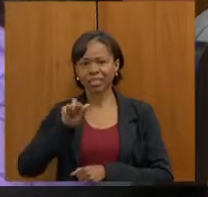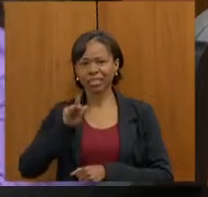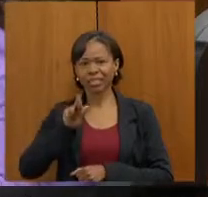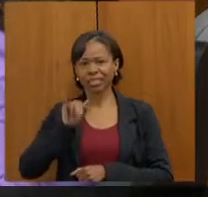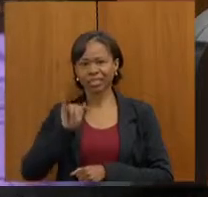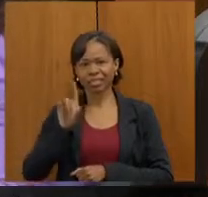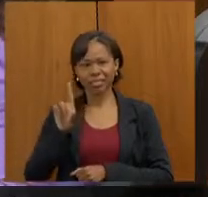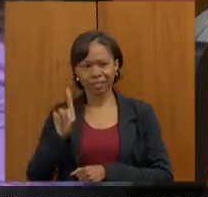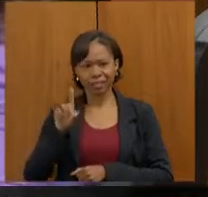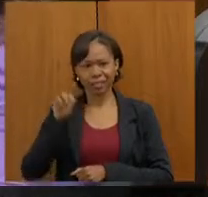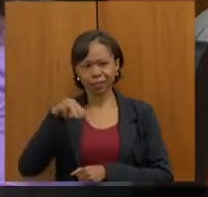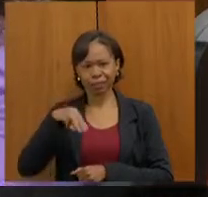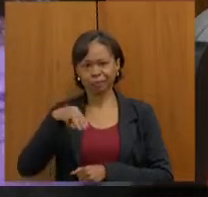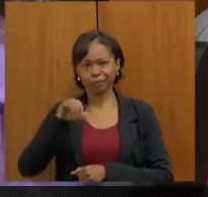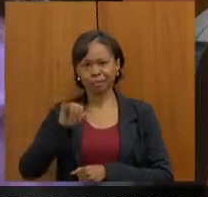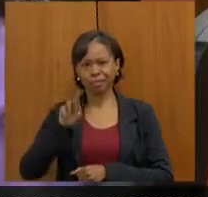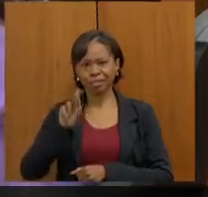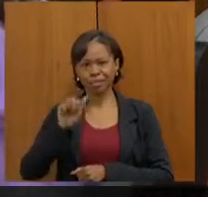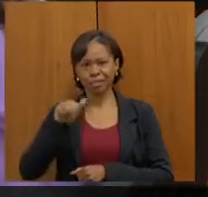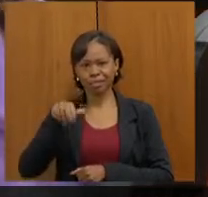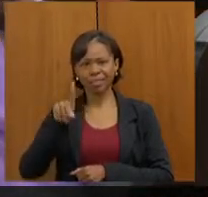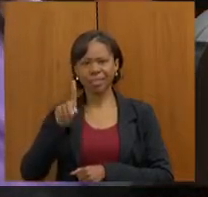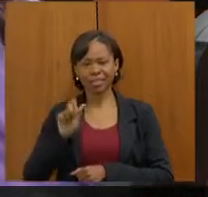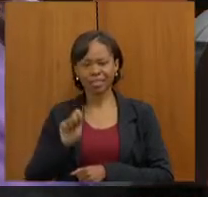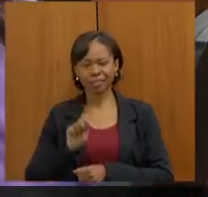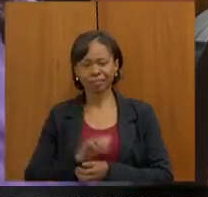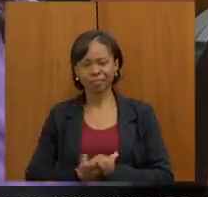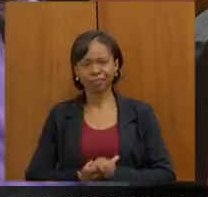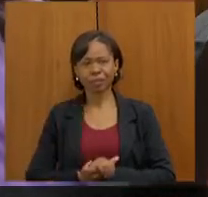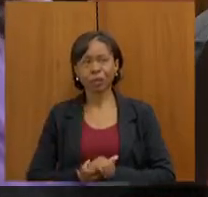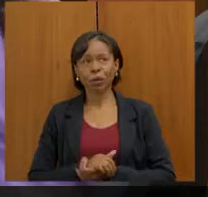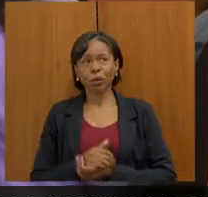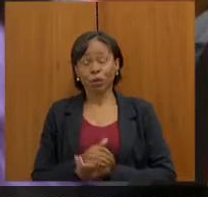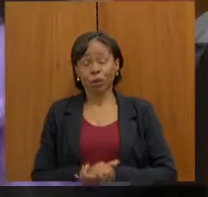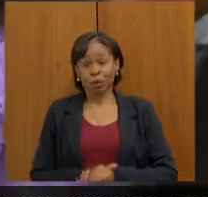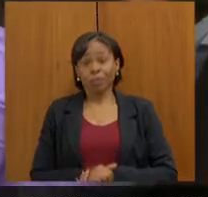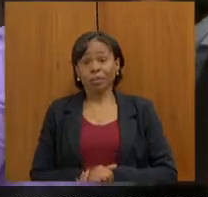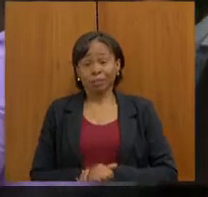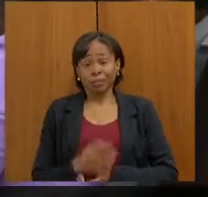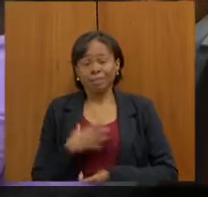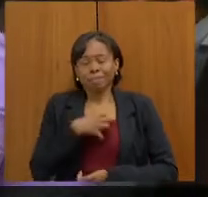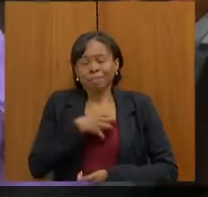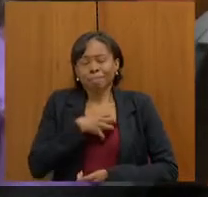Miranda A gente fica até sem fôlego